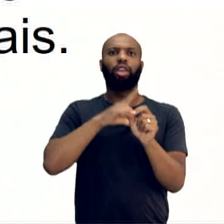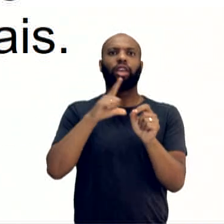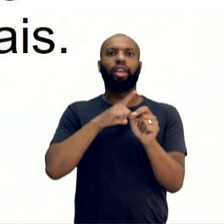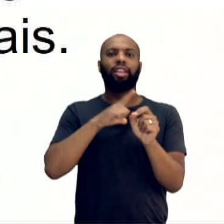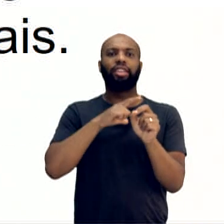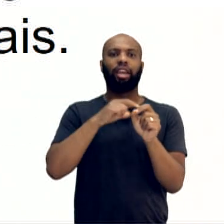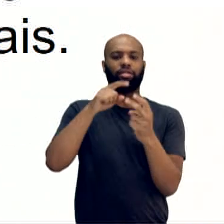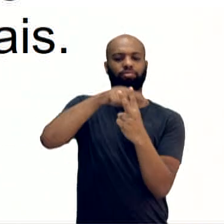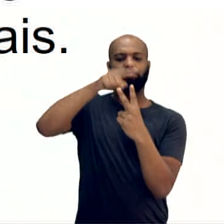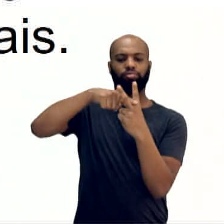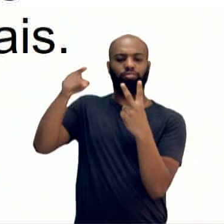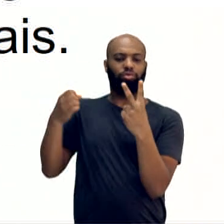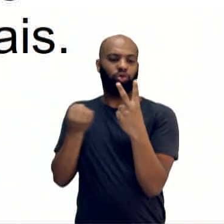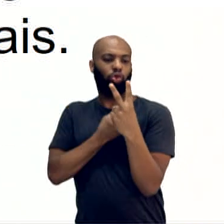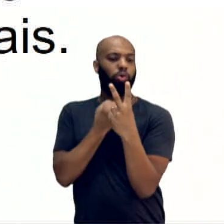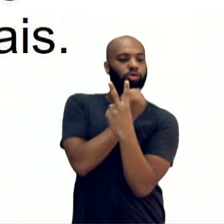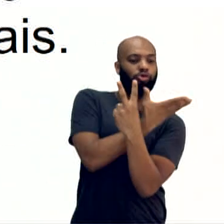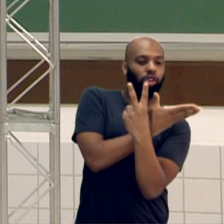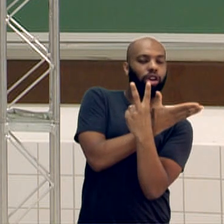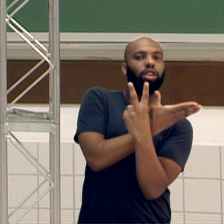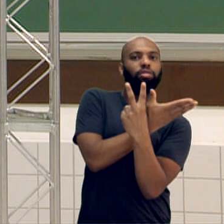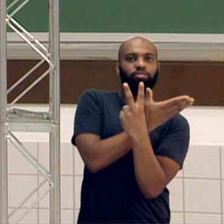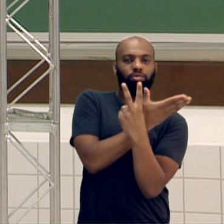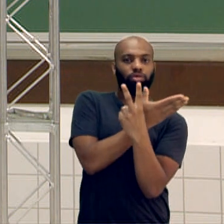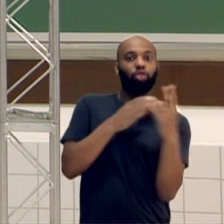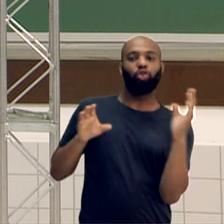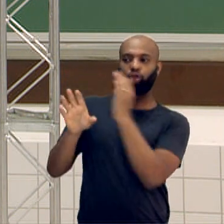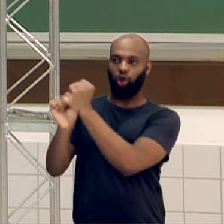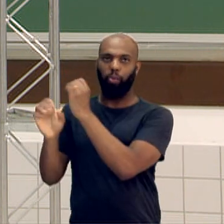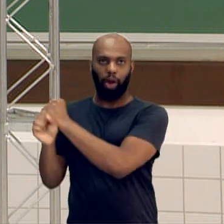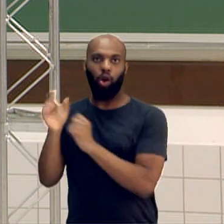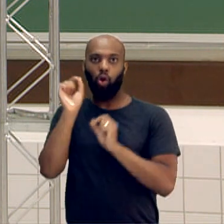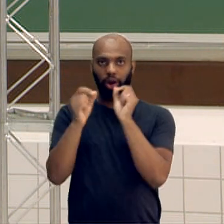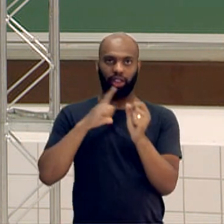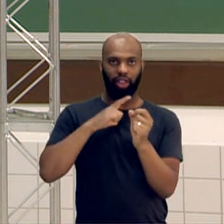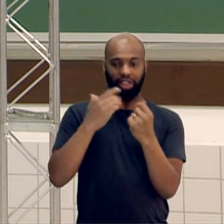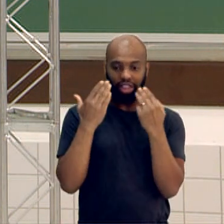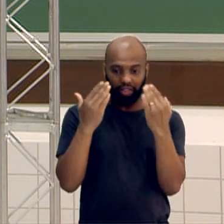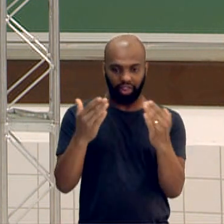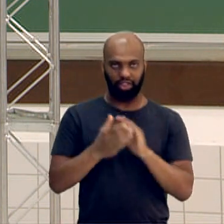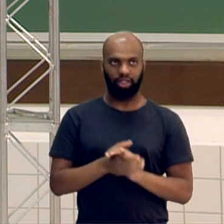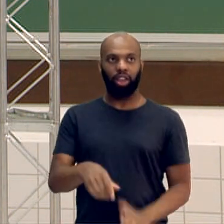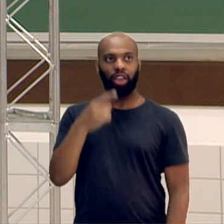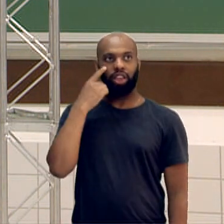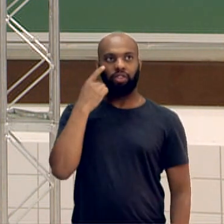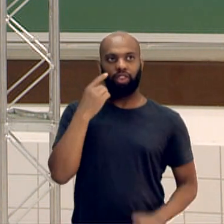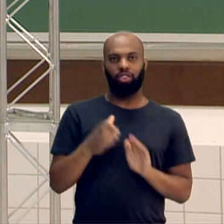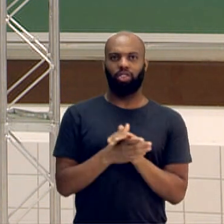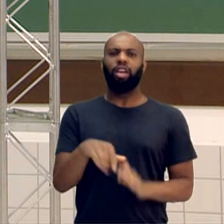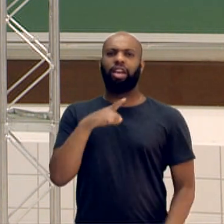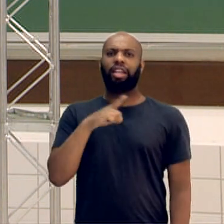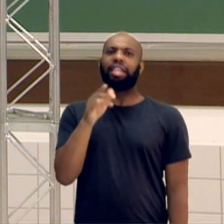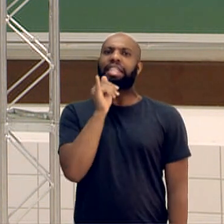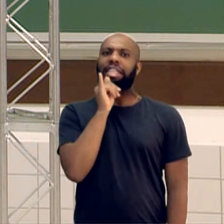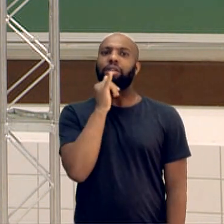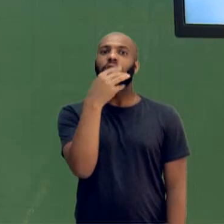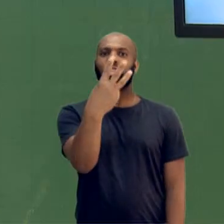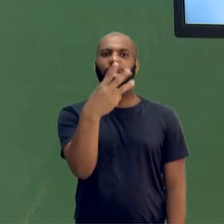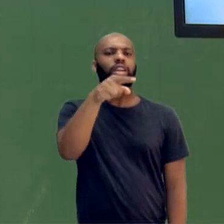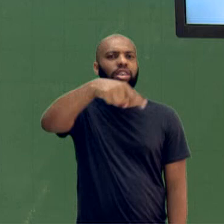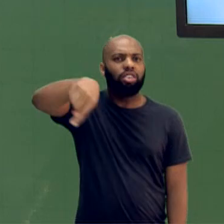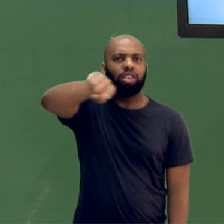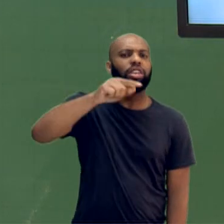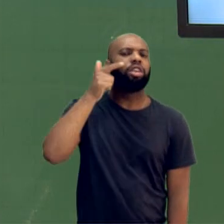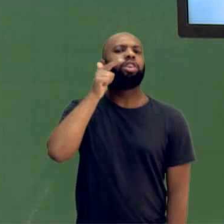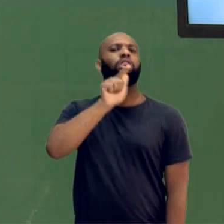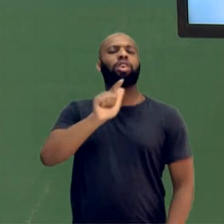fatores externos desses radicais. Como assim? Olha só. Vou colocar aqui 3 exemplos para que